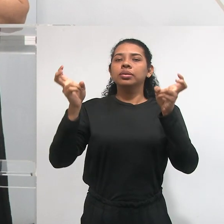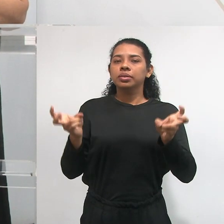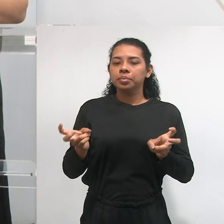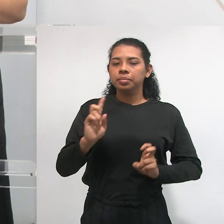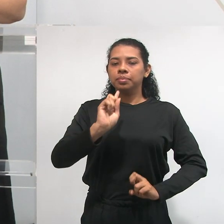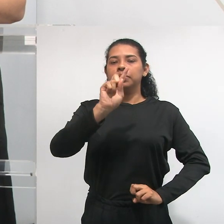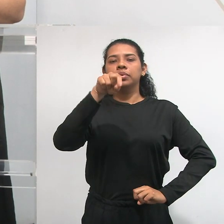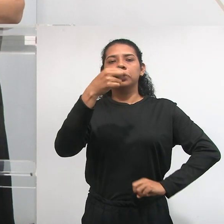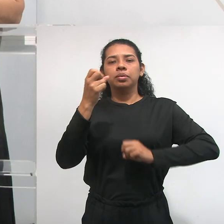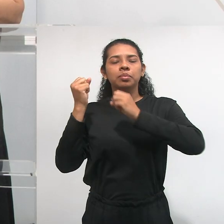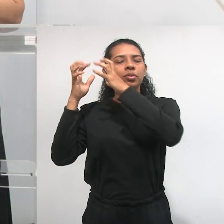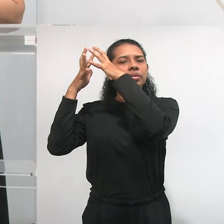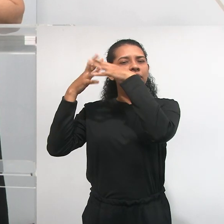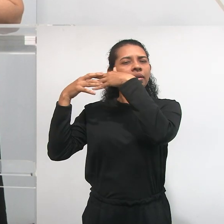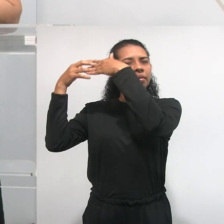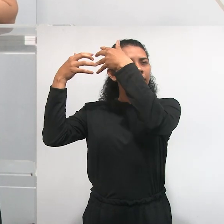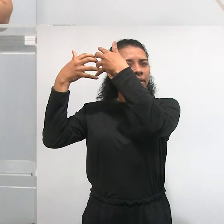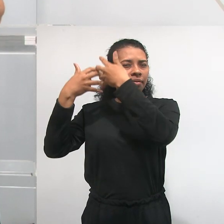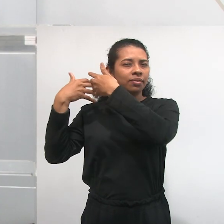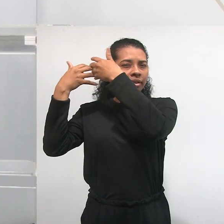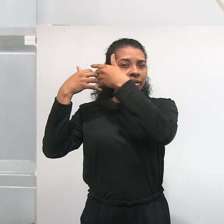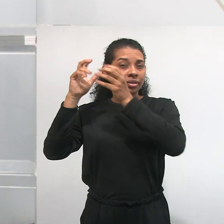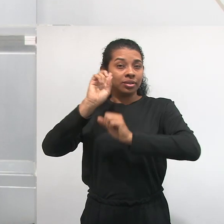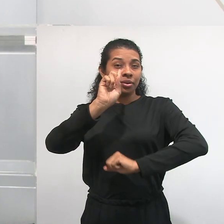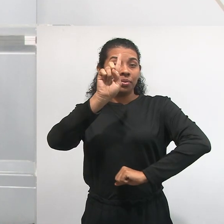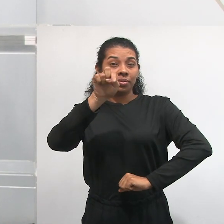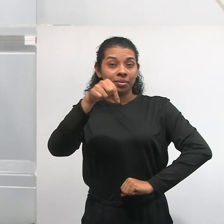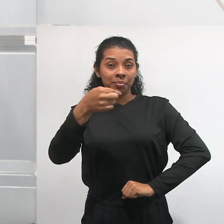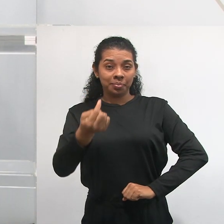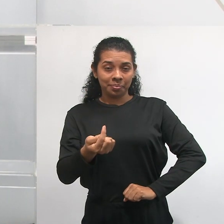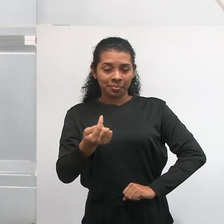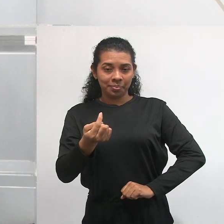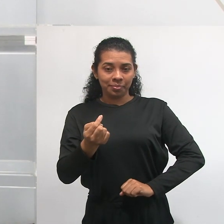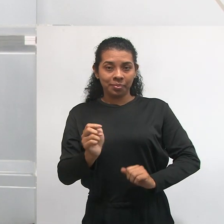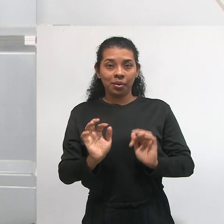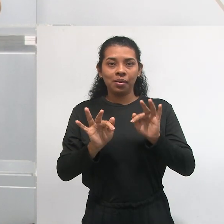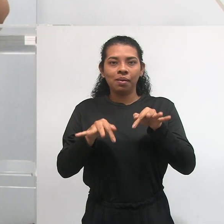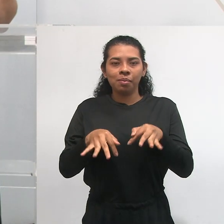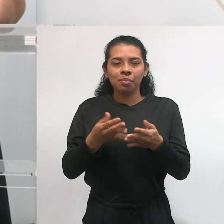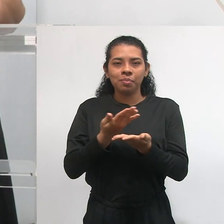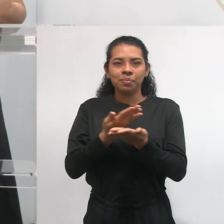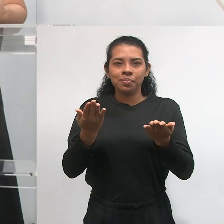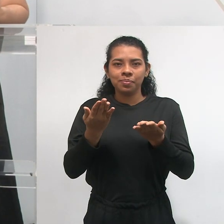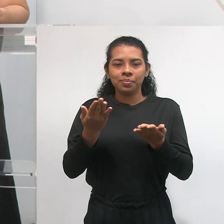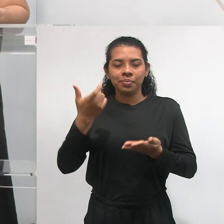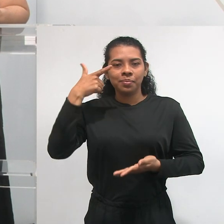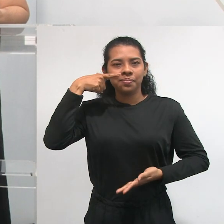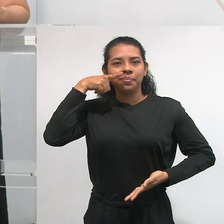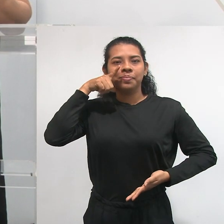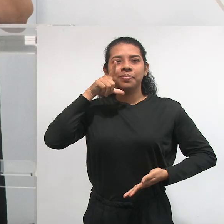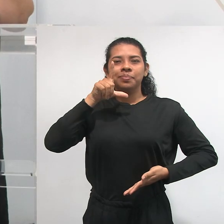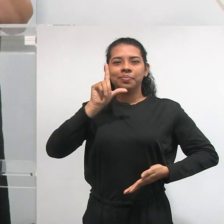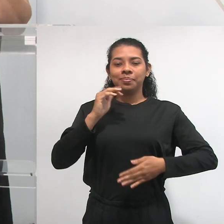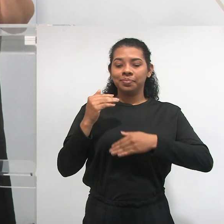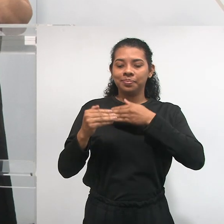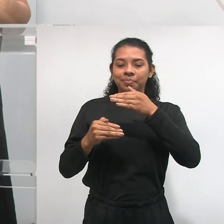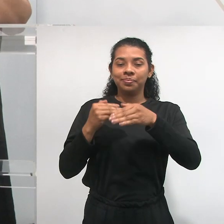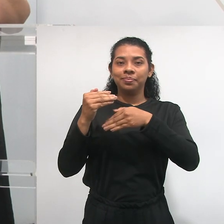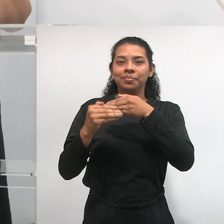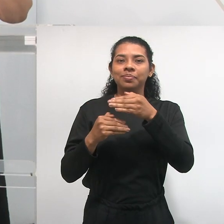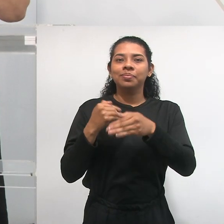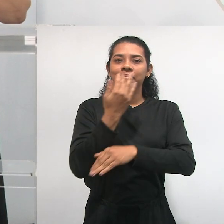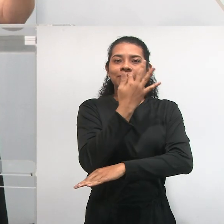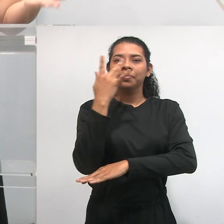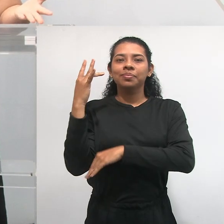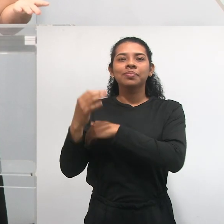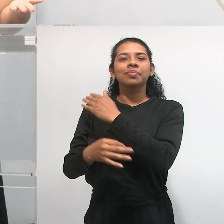depois a reflexão sobre o tema e, por último, desenvolver de forma sustentável esse tema, nós vamos fazer